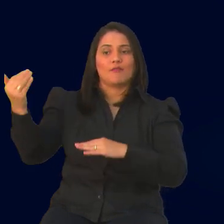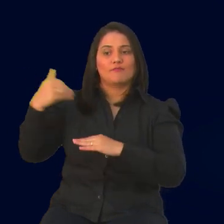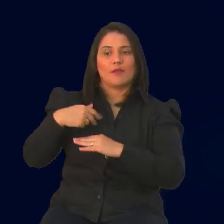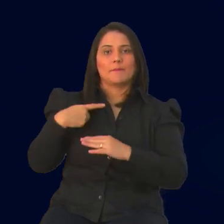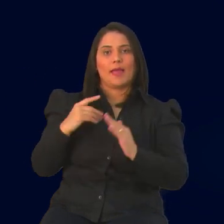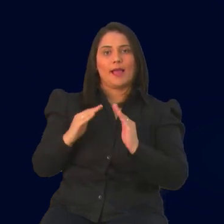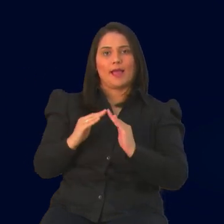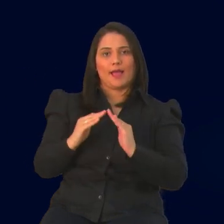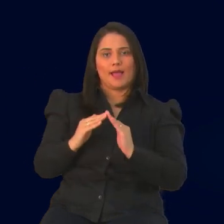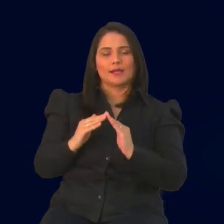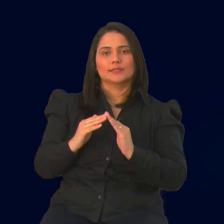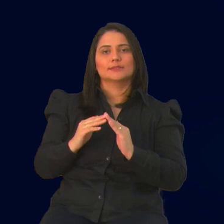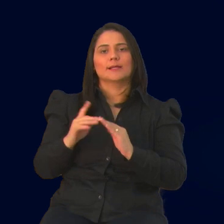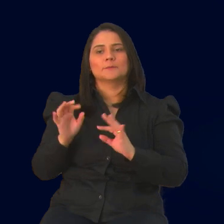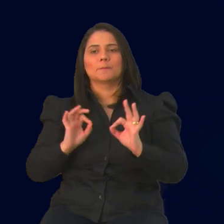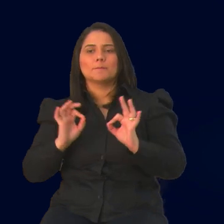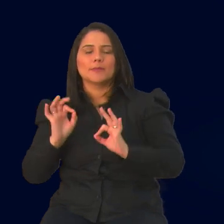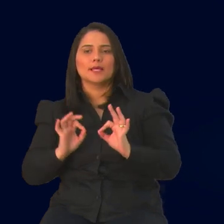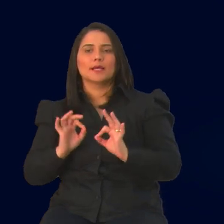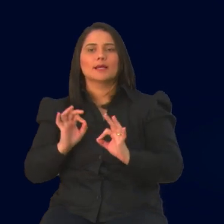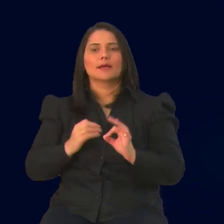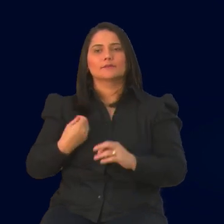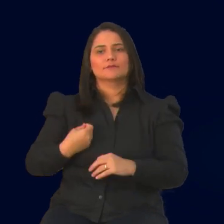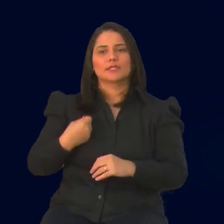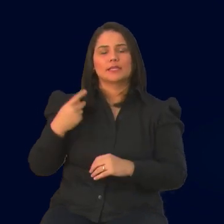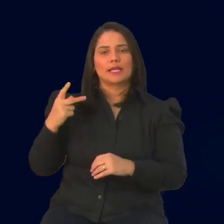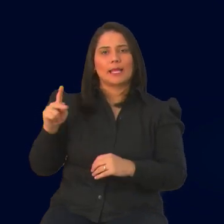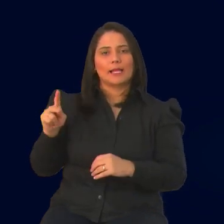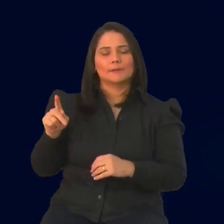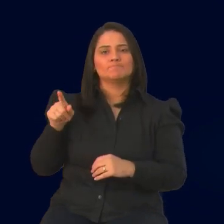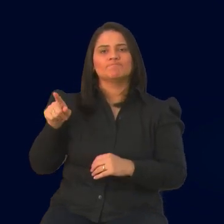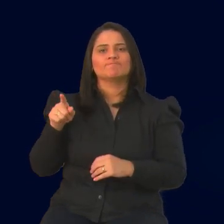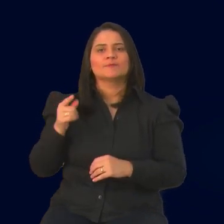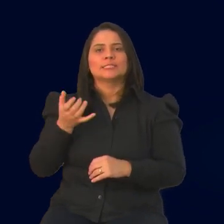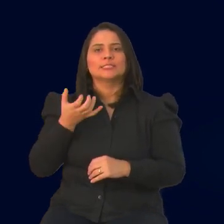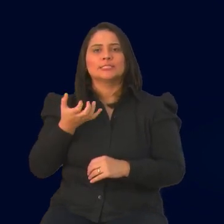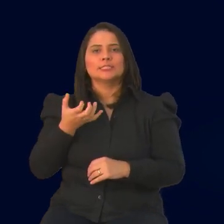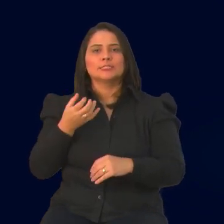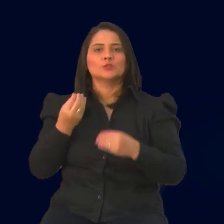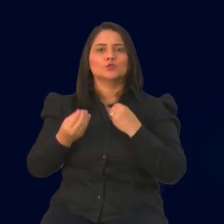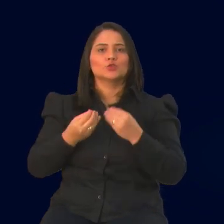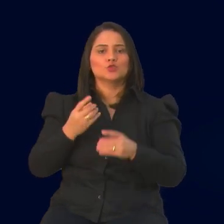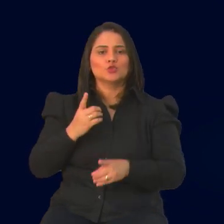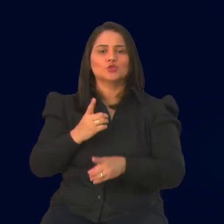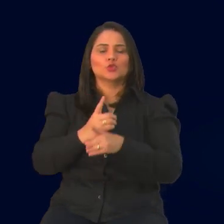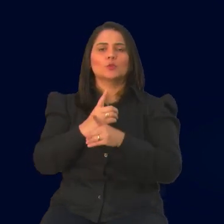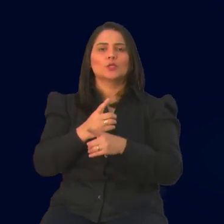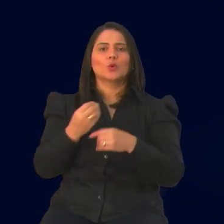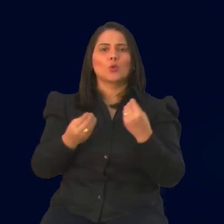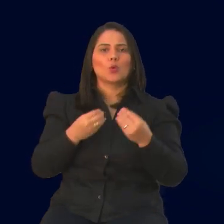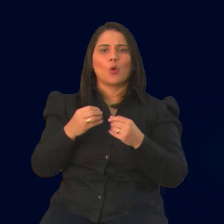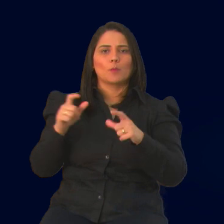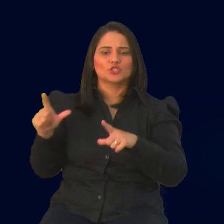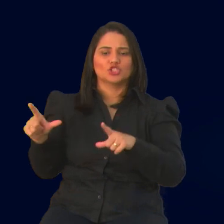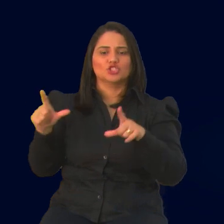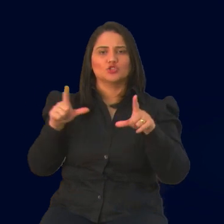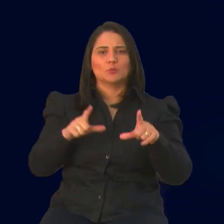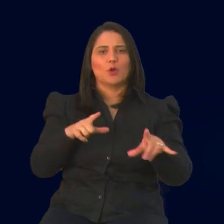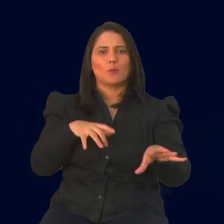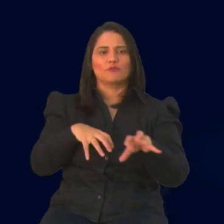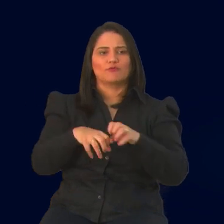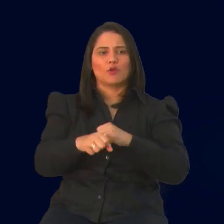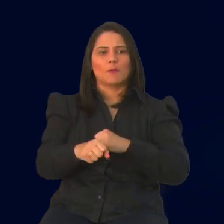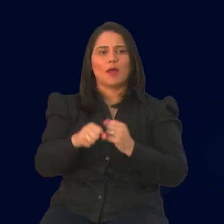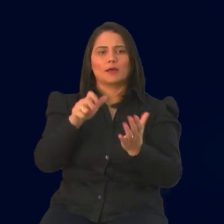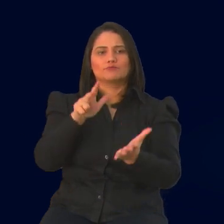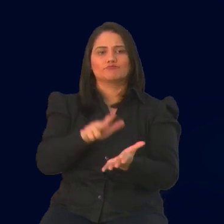ela começou a fazer os planos dela e ela queria descobrir como é que ela iria validar o diploma. Aí ela descobriu que